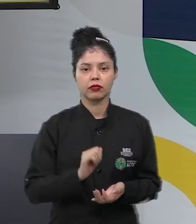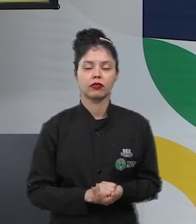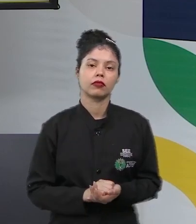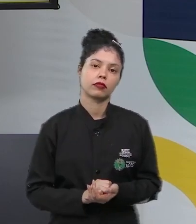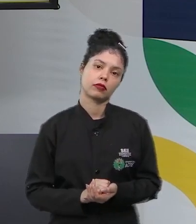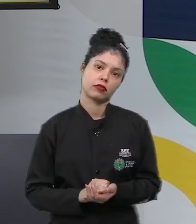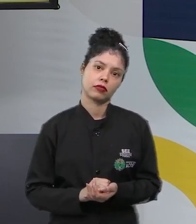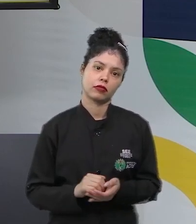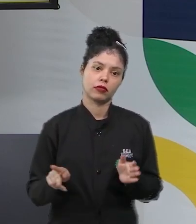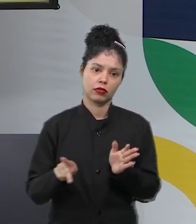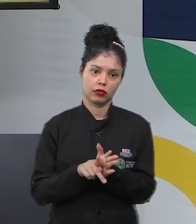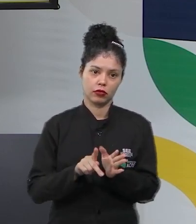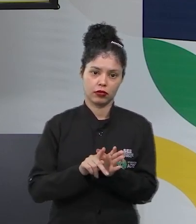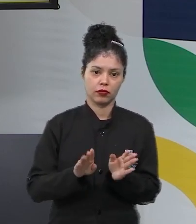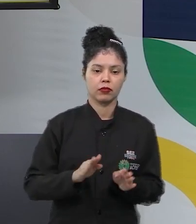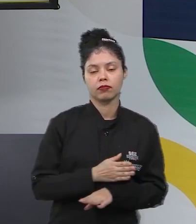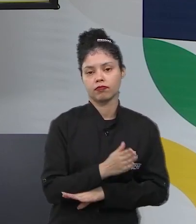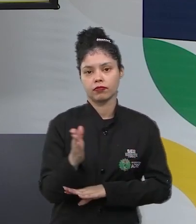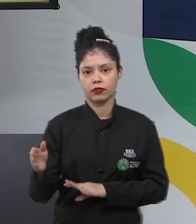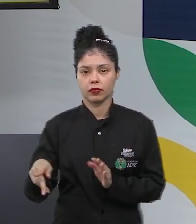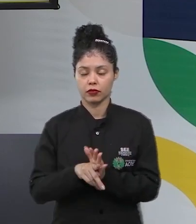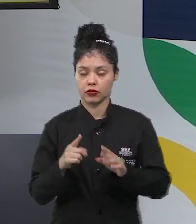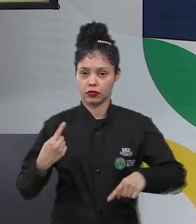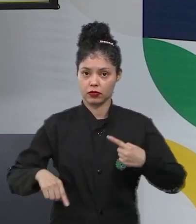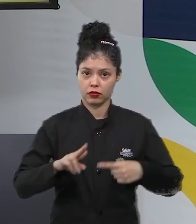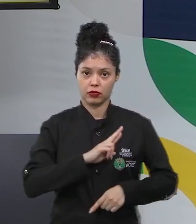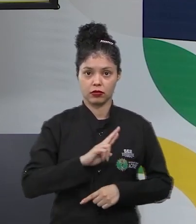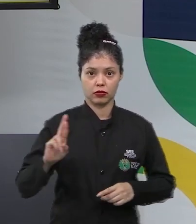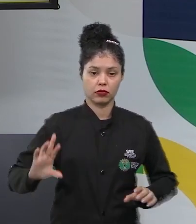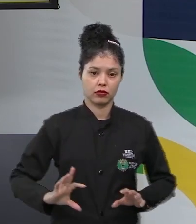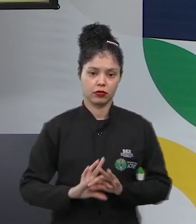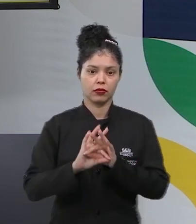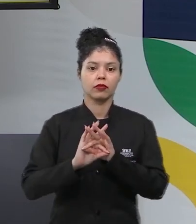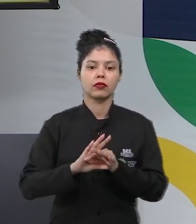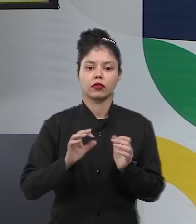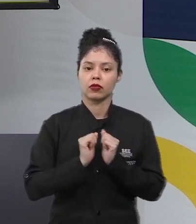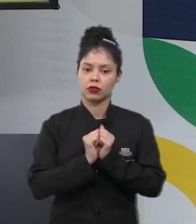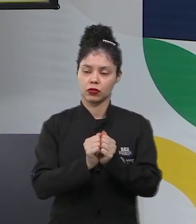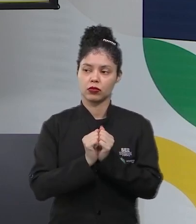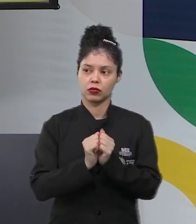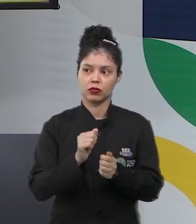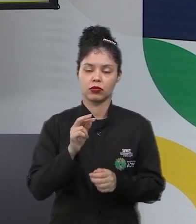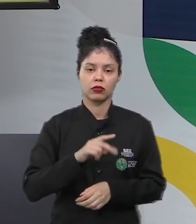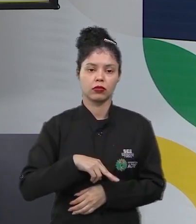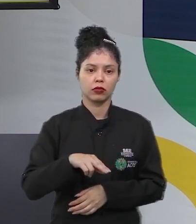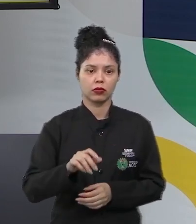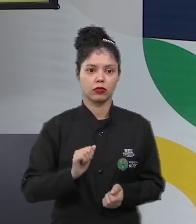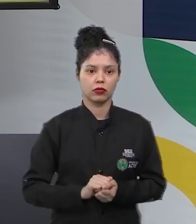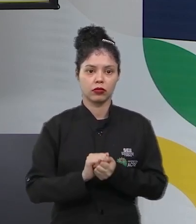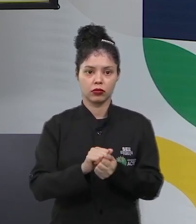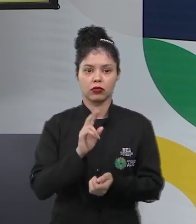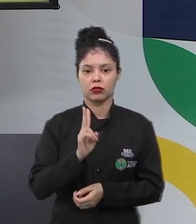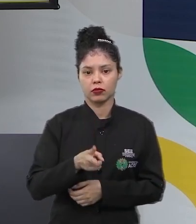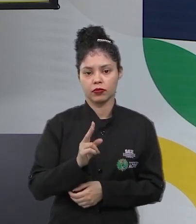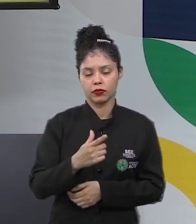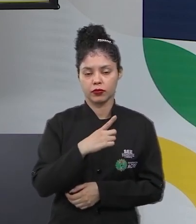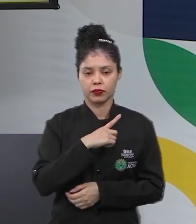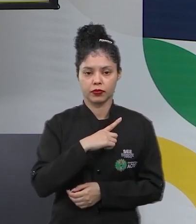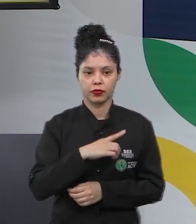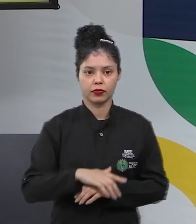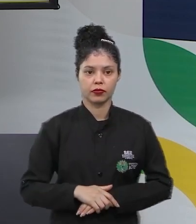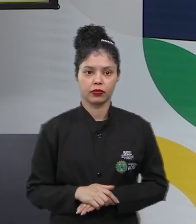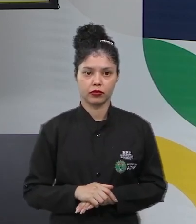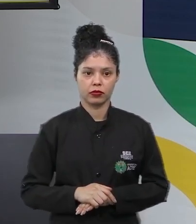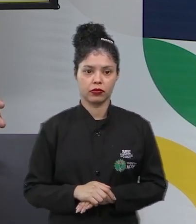religiosa desvinculados da política. A religião e a política sempre caminharam de mãos dadas, sempre caminharam